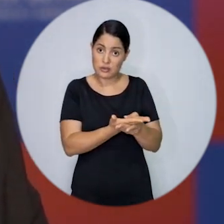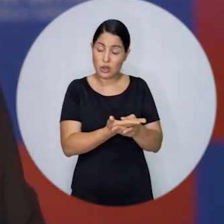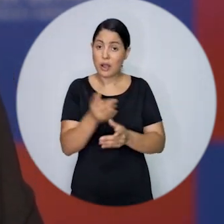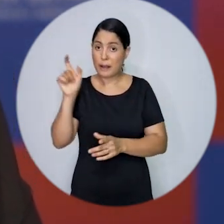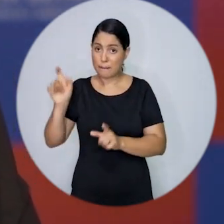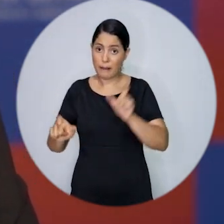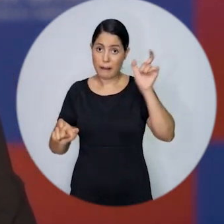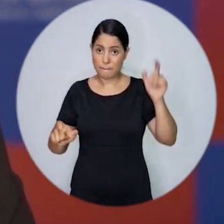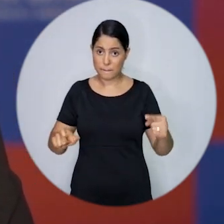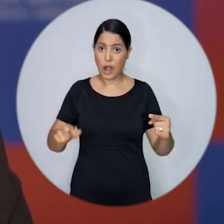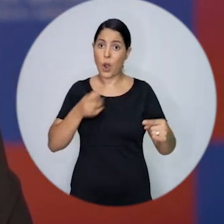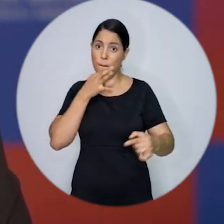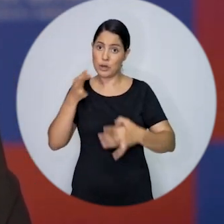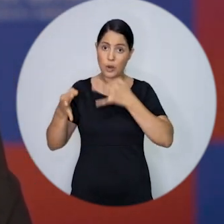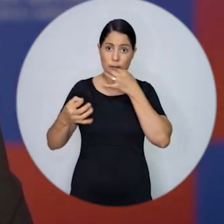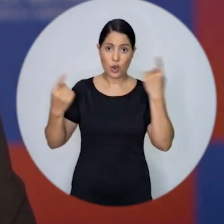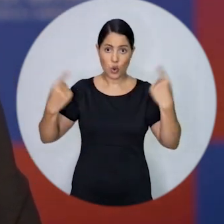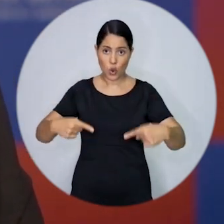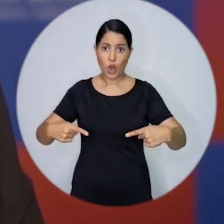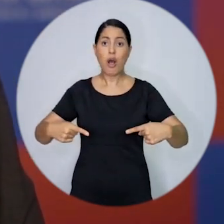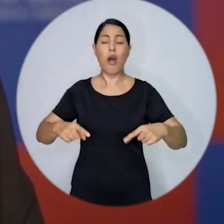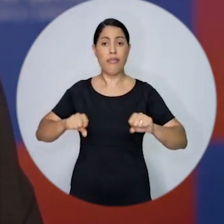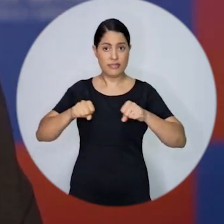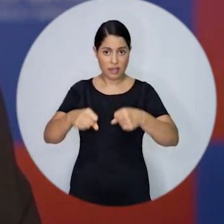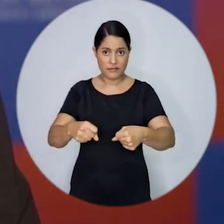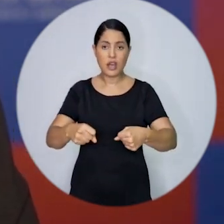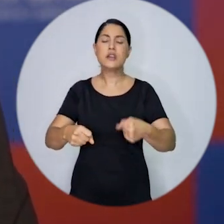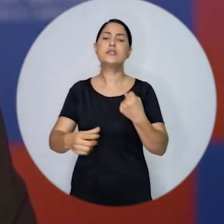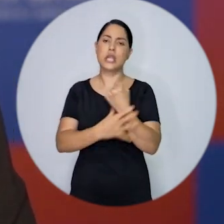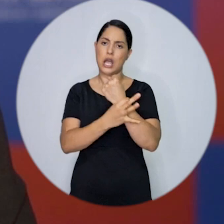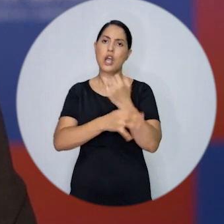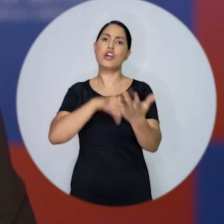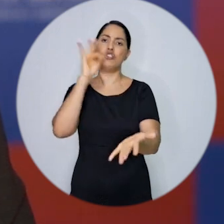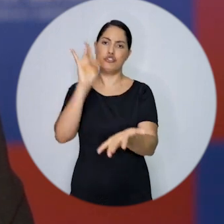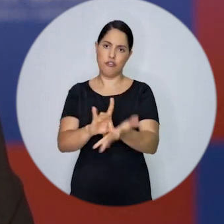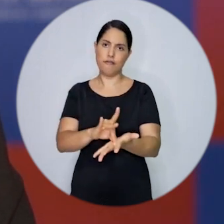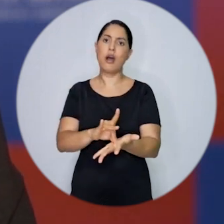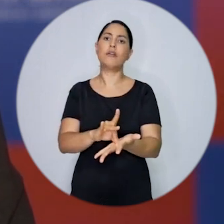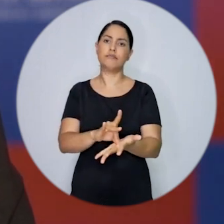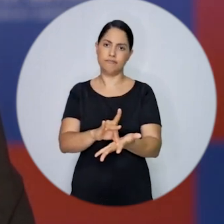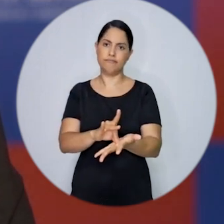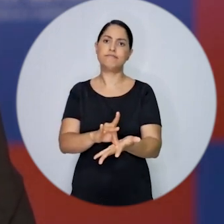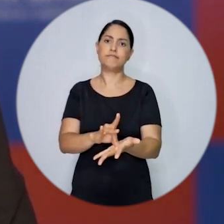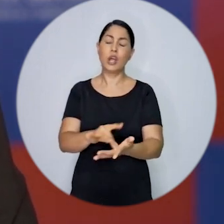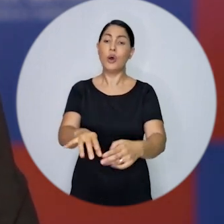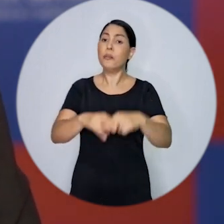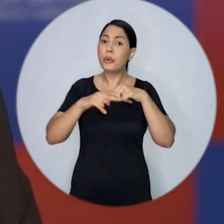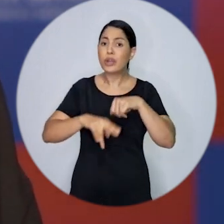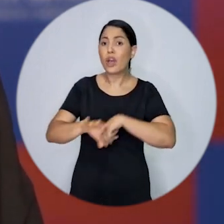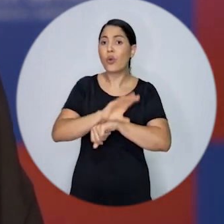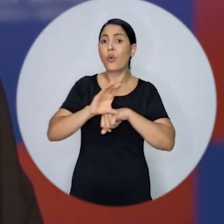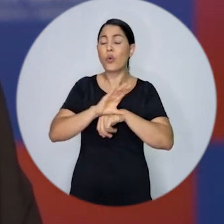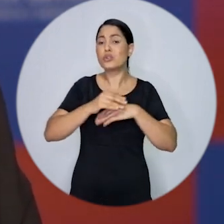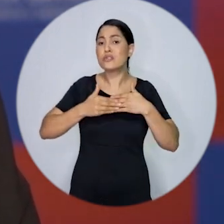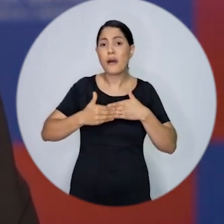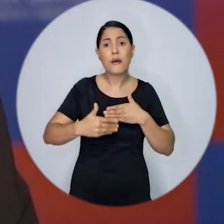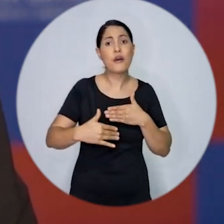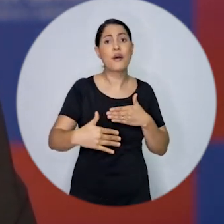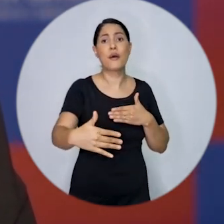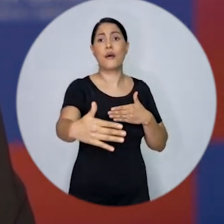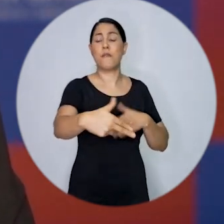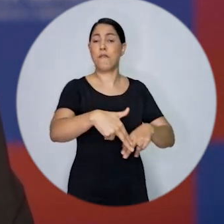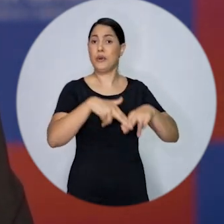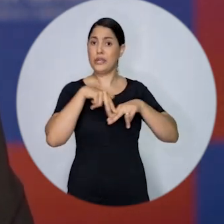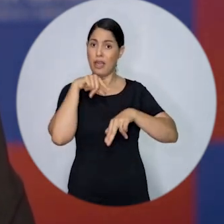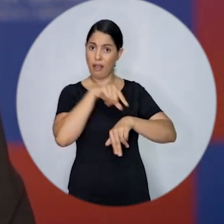do devido processo e da ampla defesa sejam efetivamente asseguradas e para que se tenha longa vida à